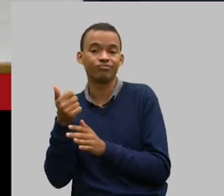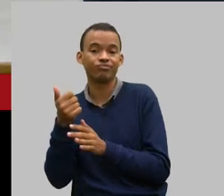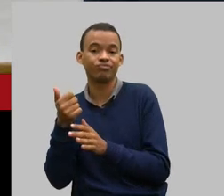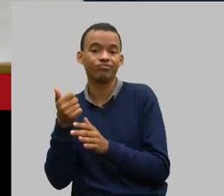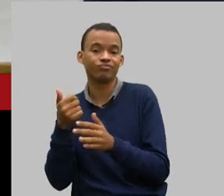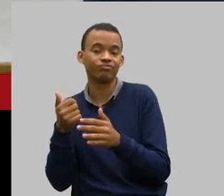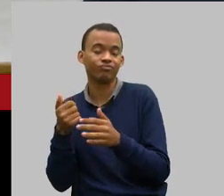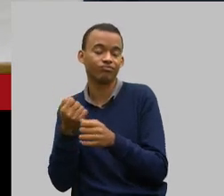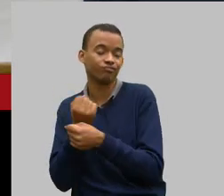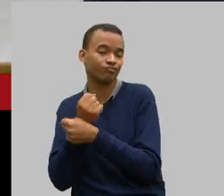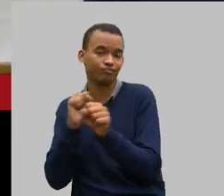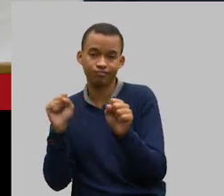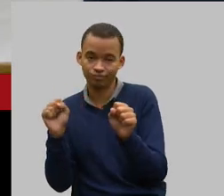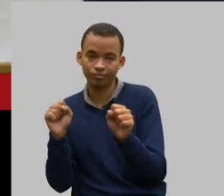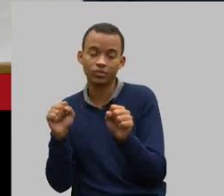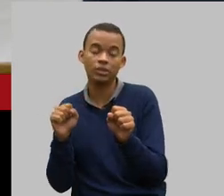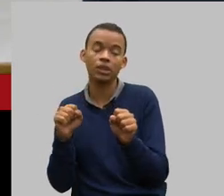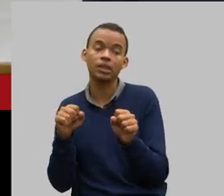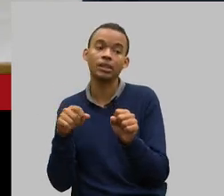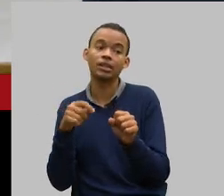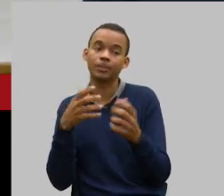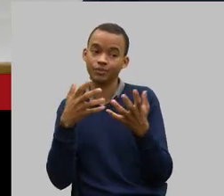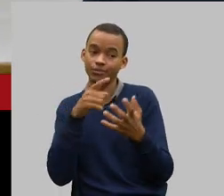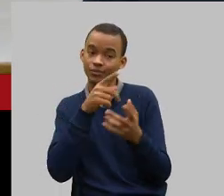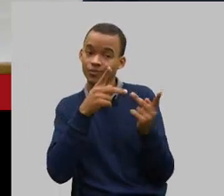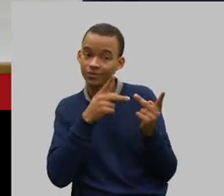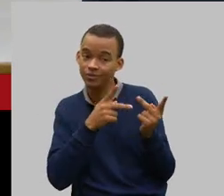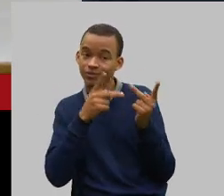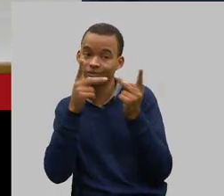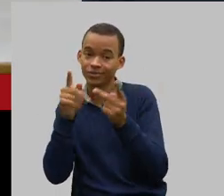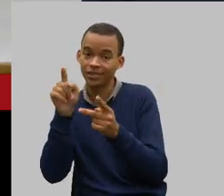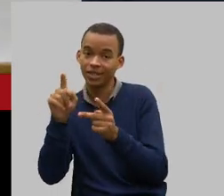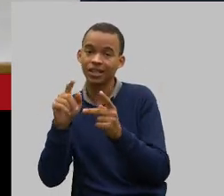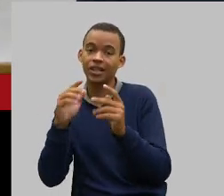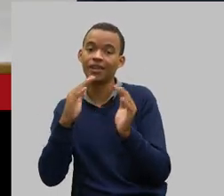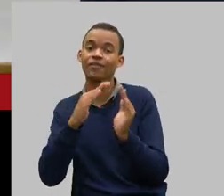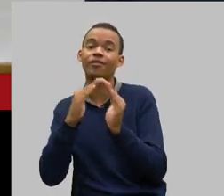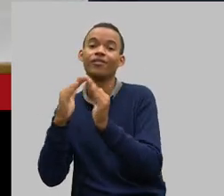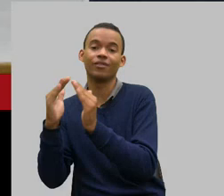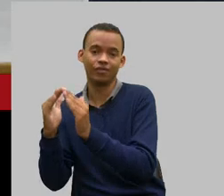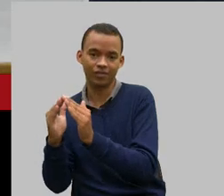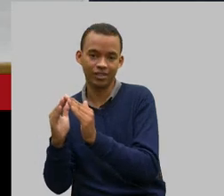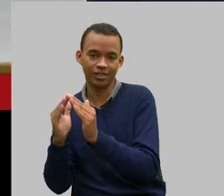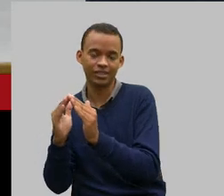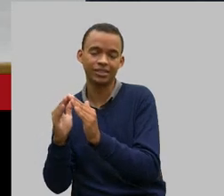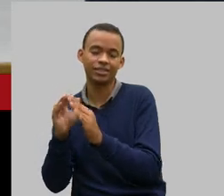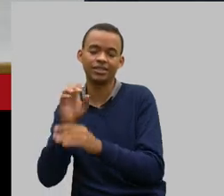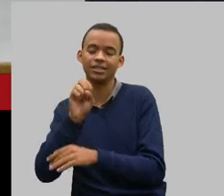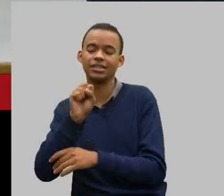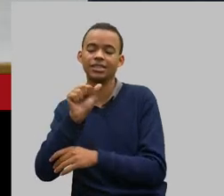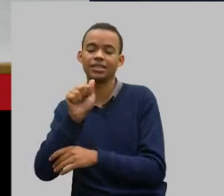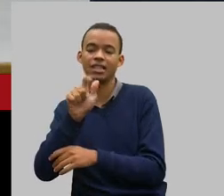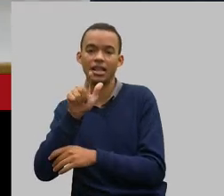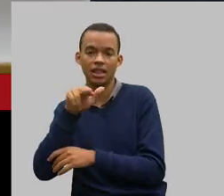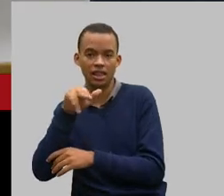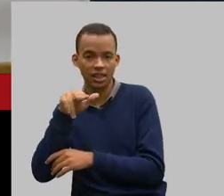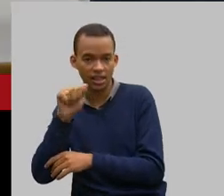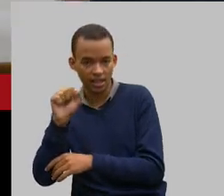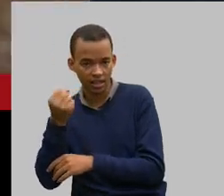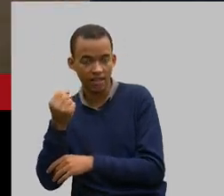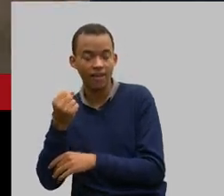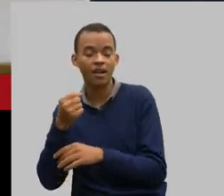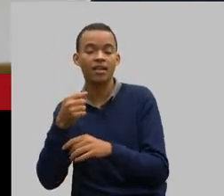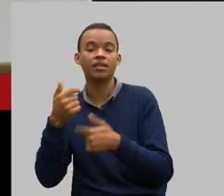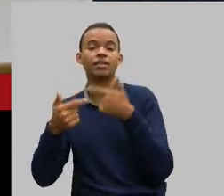feira que tem no norte de Minas que é a feira de Salinas Eles produzem é lá no Vale do Bananal e o